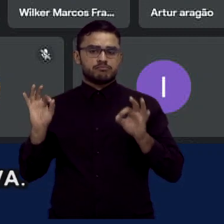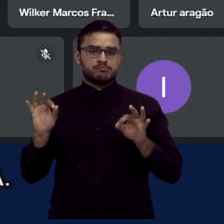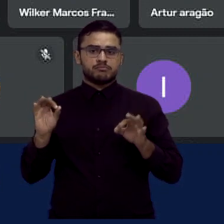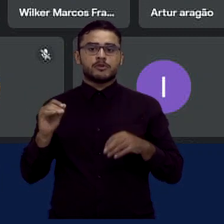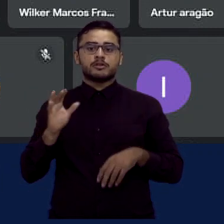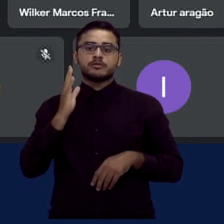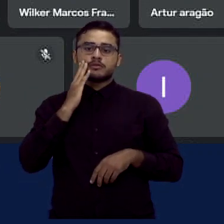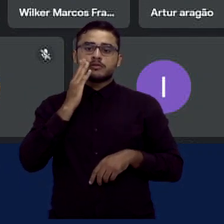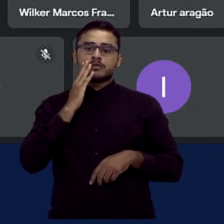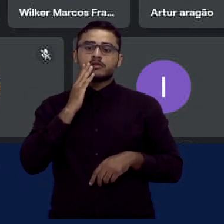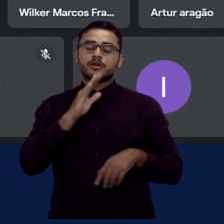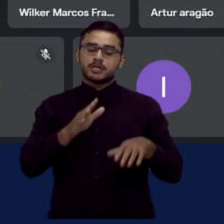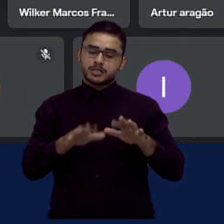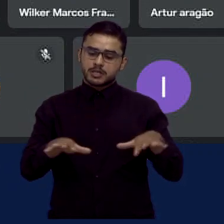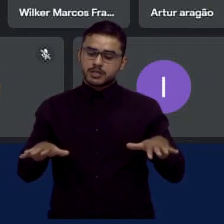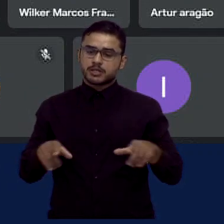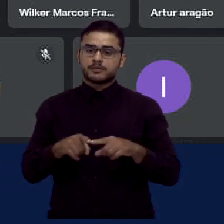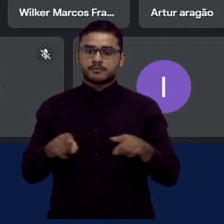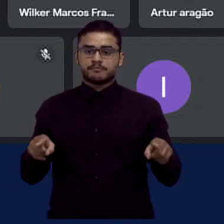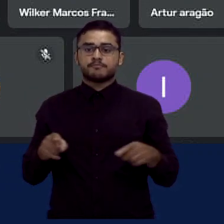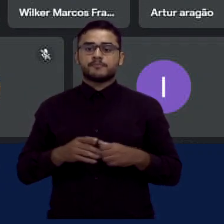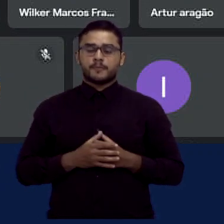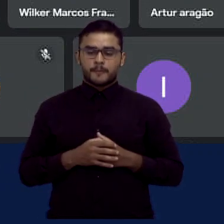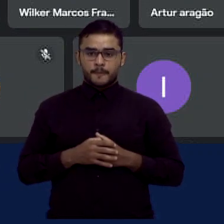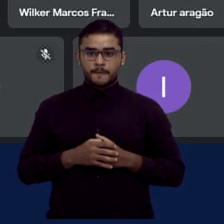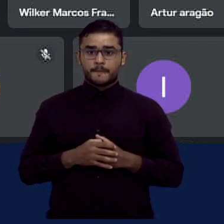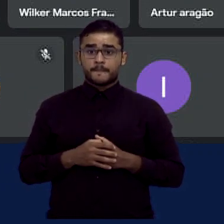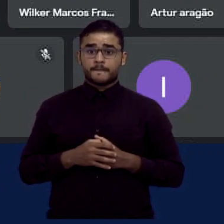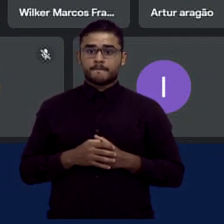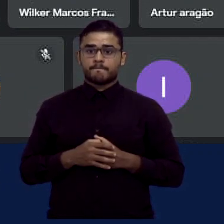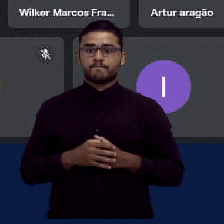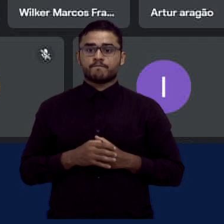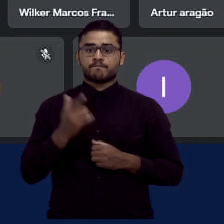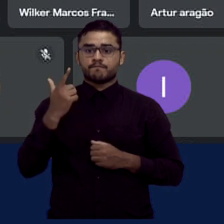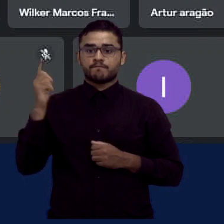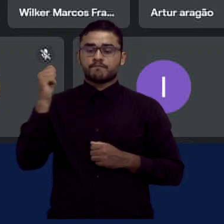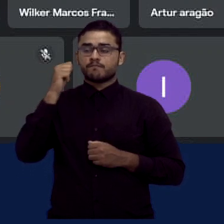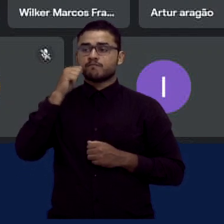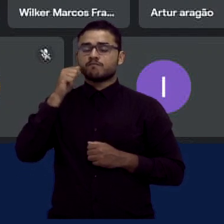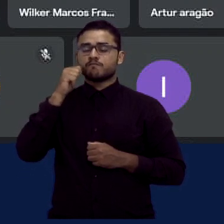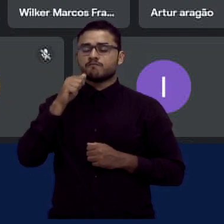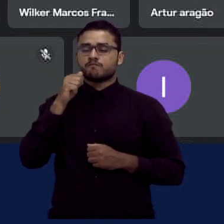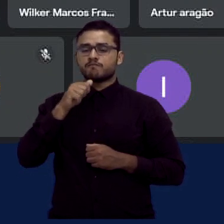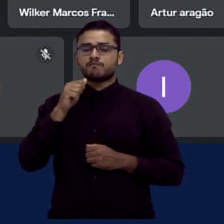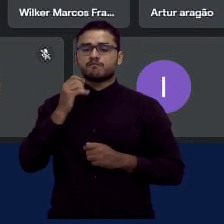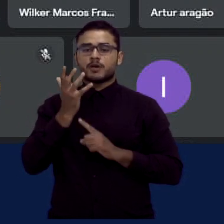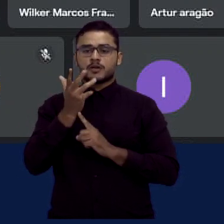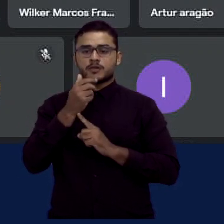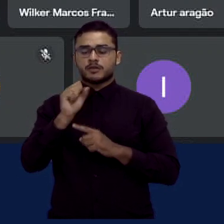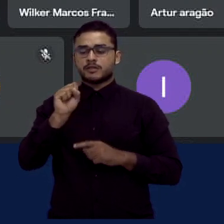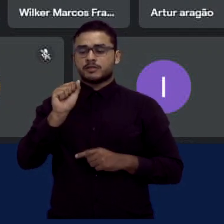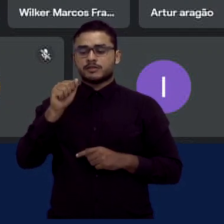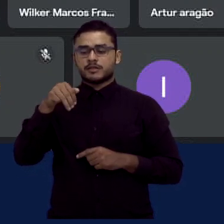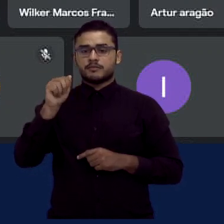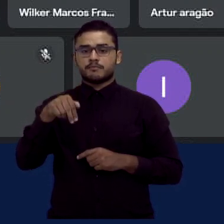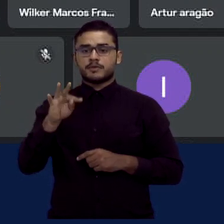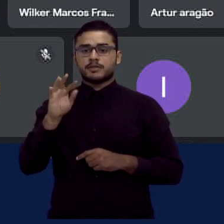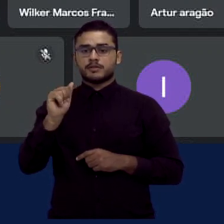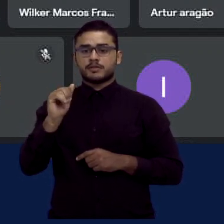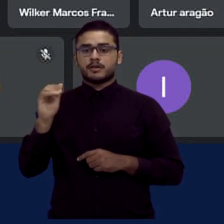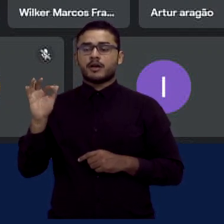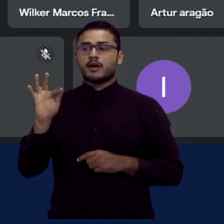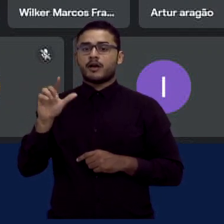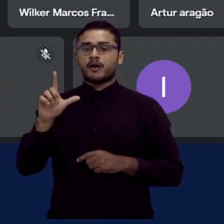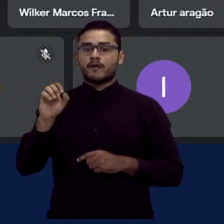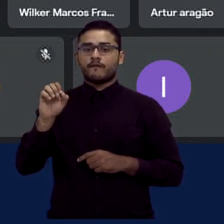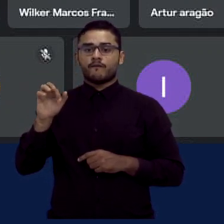chame a atenção para as crianças. Tem uma artista chamada Samantha Flor, que ela lançou um quadrinho chamado Clique, que é um